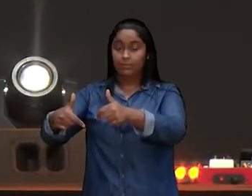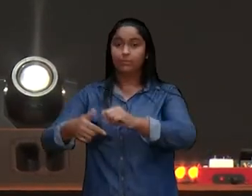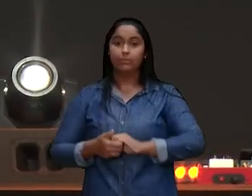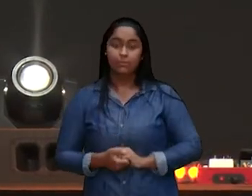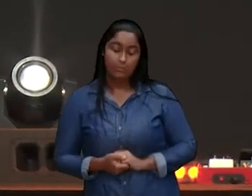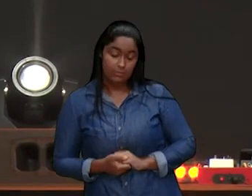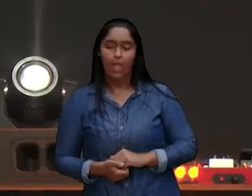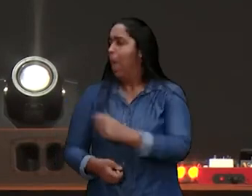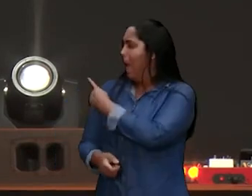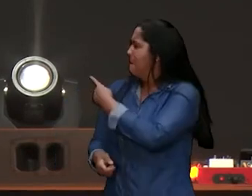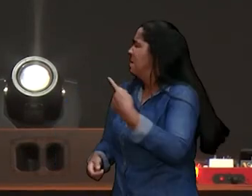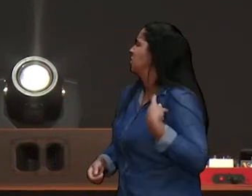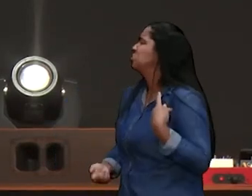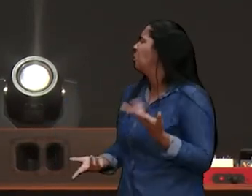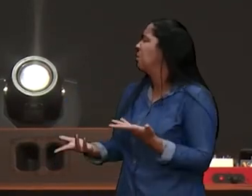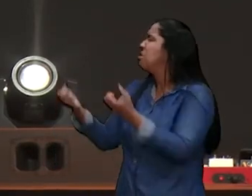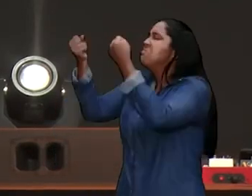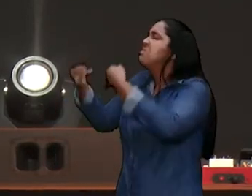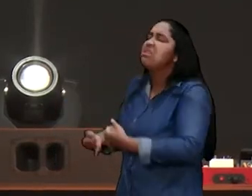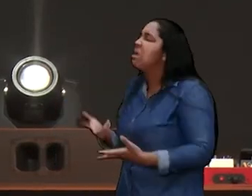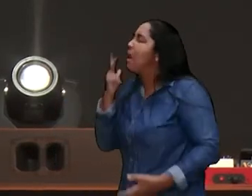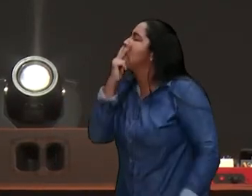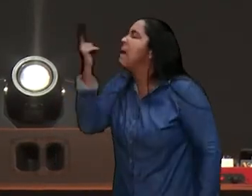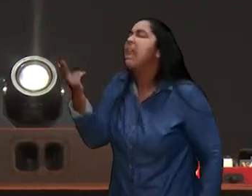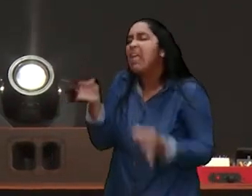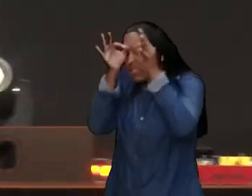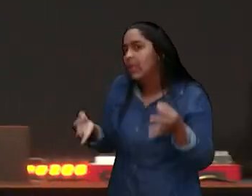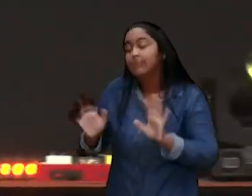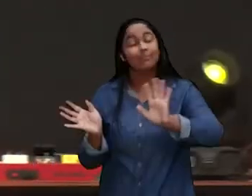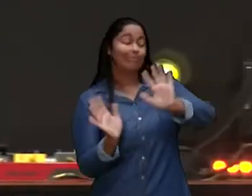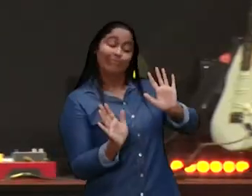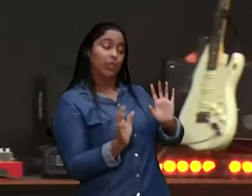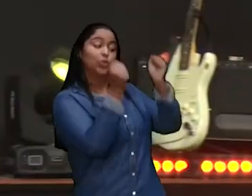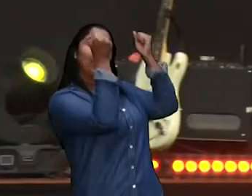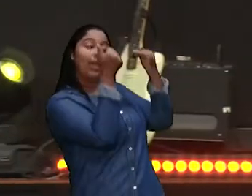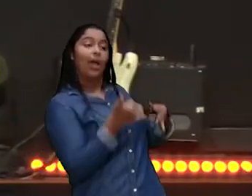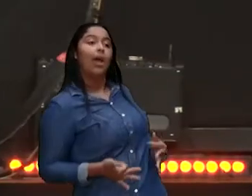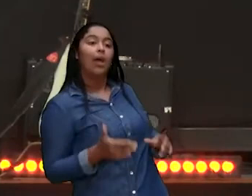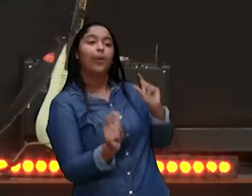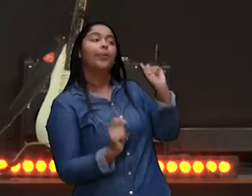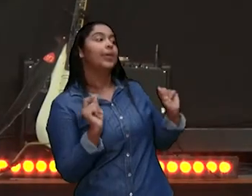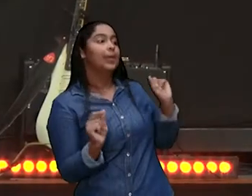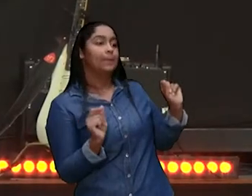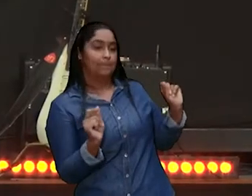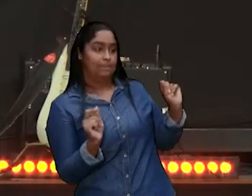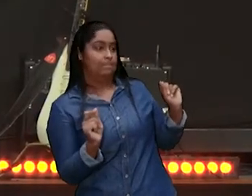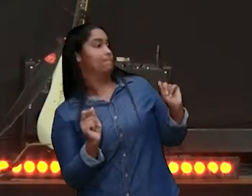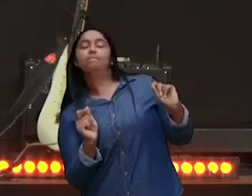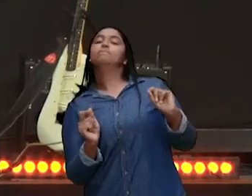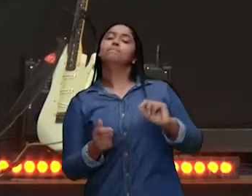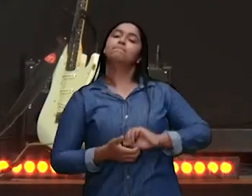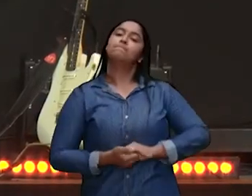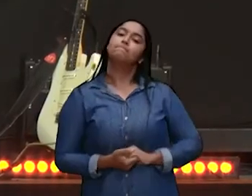e mostra mais usei você fala parece simples deixa eu te falar é uma pessoa pega um carro